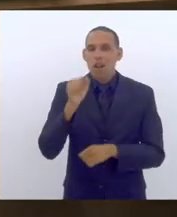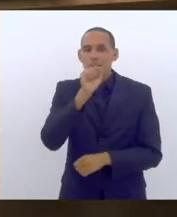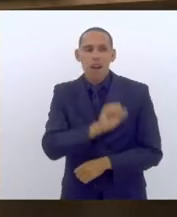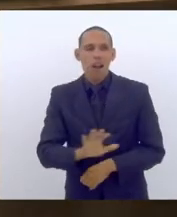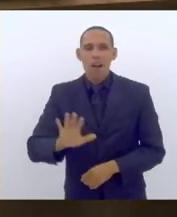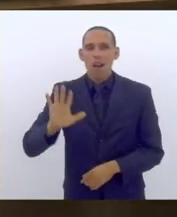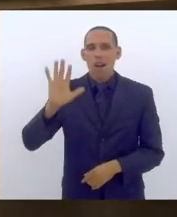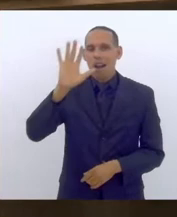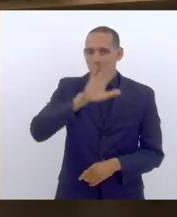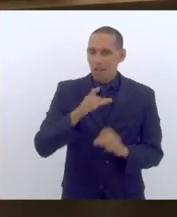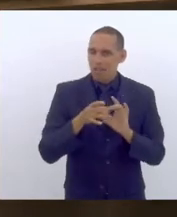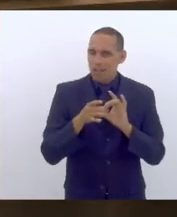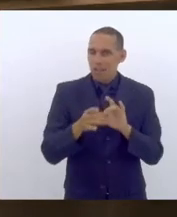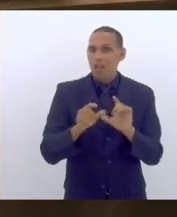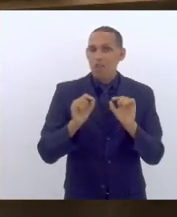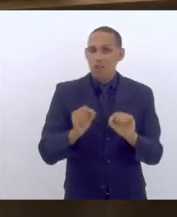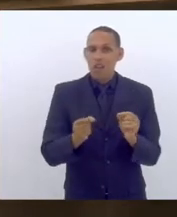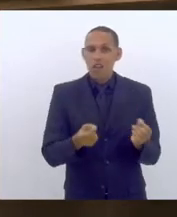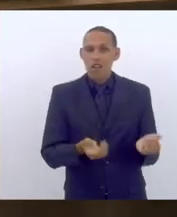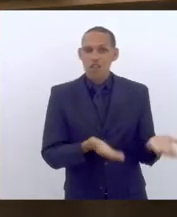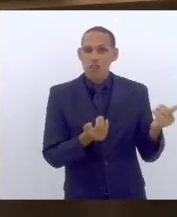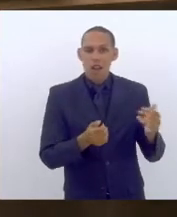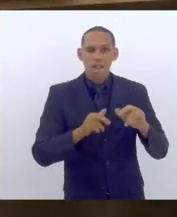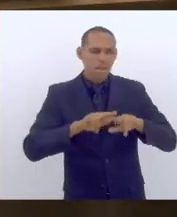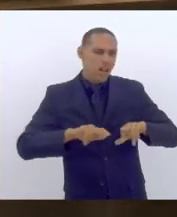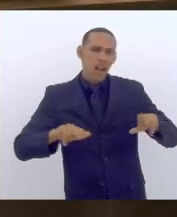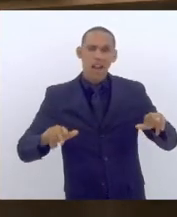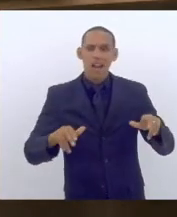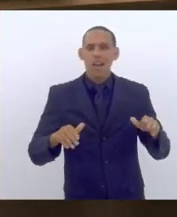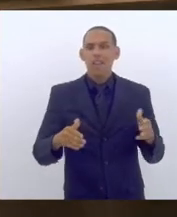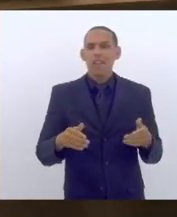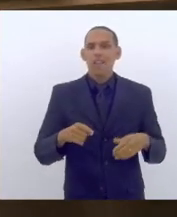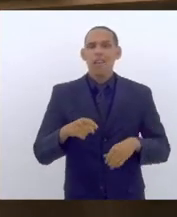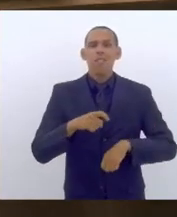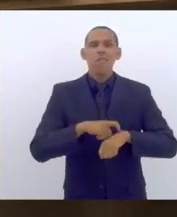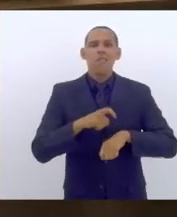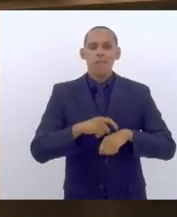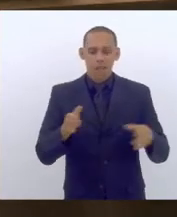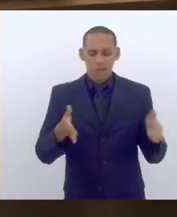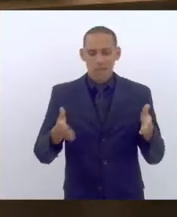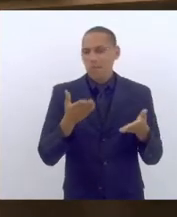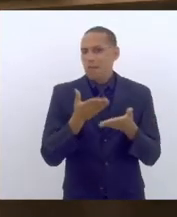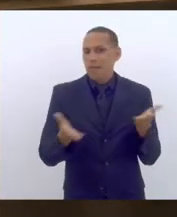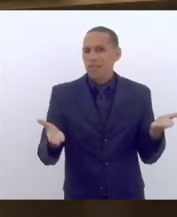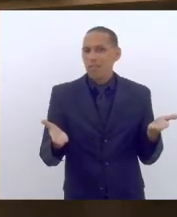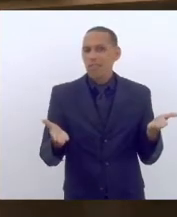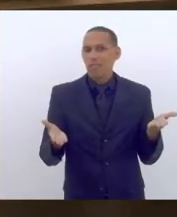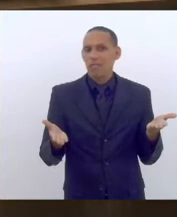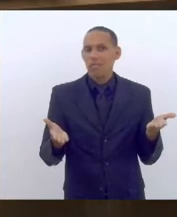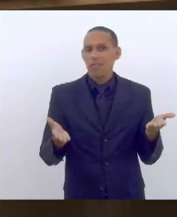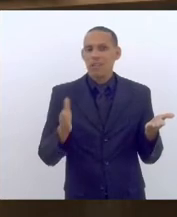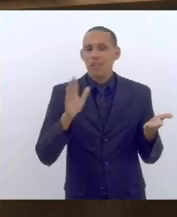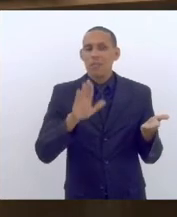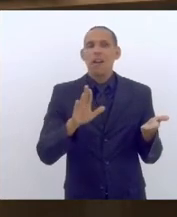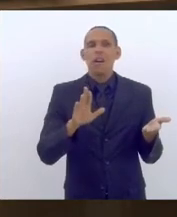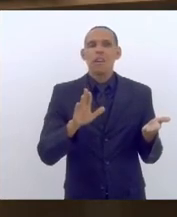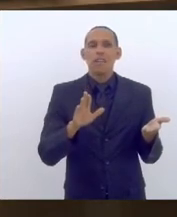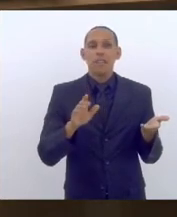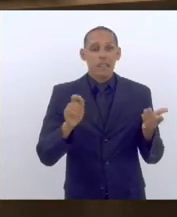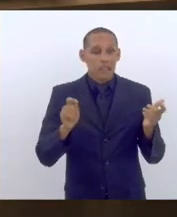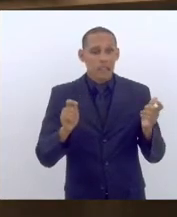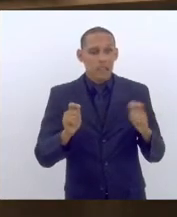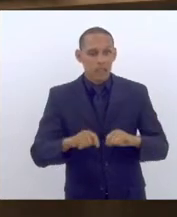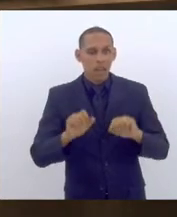que envolve centenas de jovens o governo perde o prazo para fazer licitação e não que dos instrumentos que